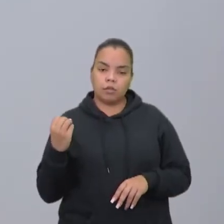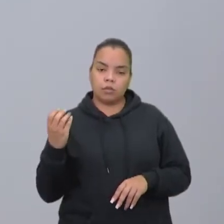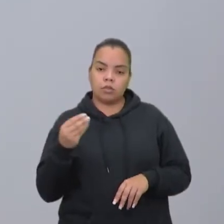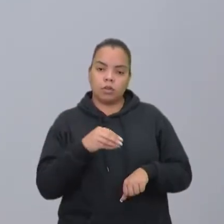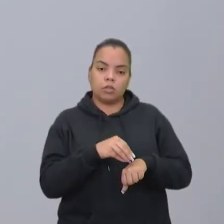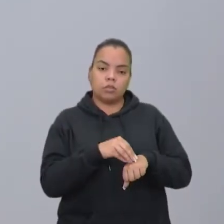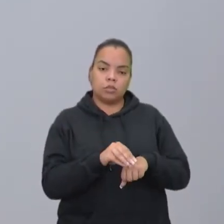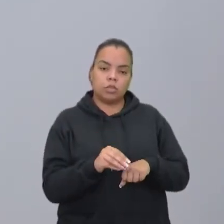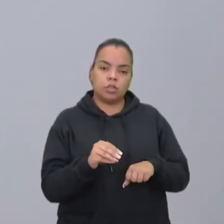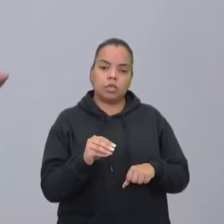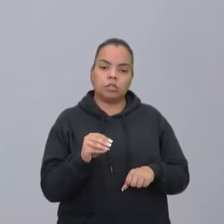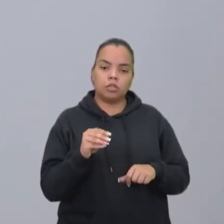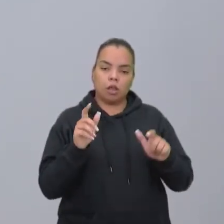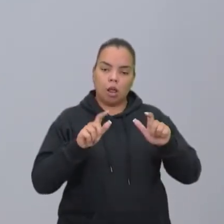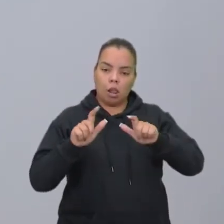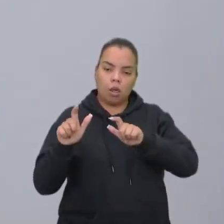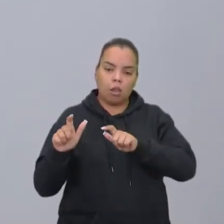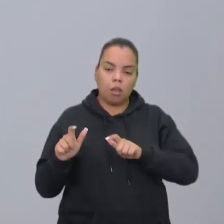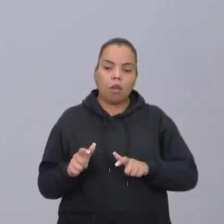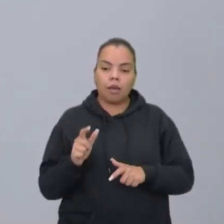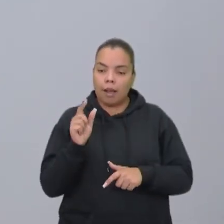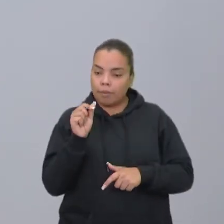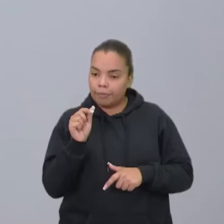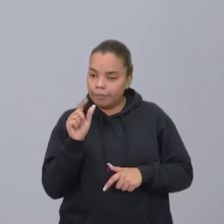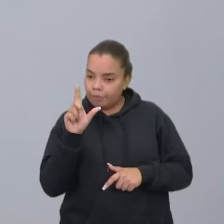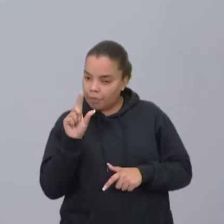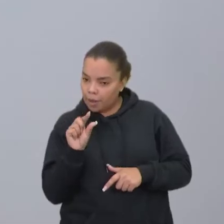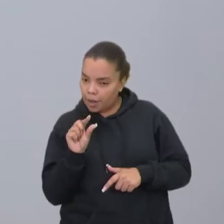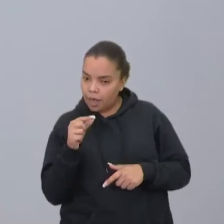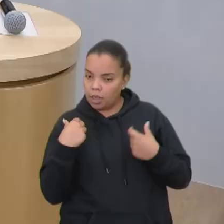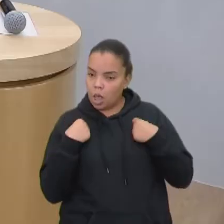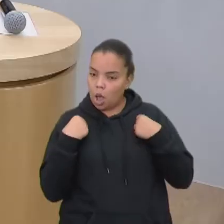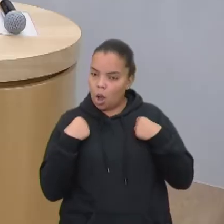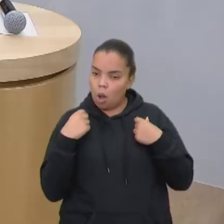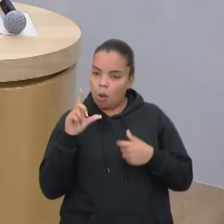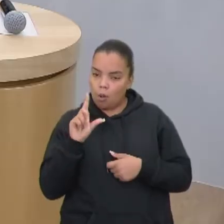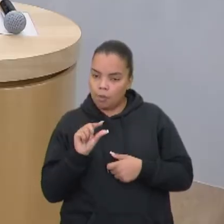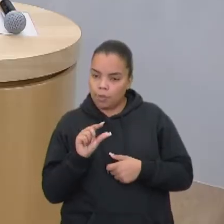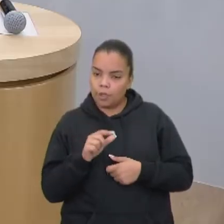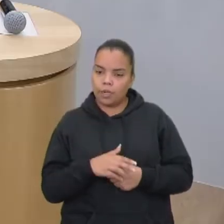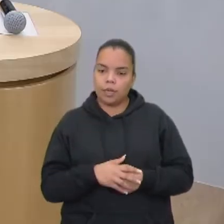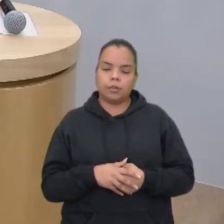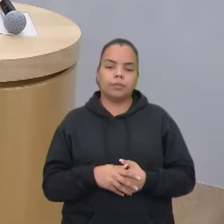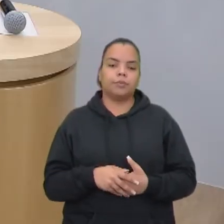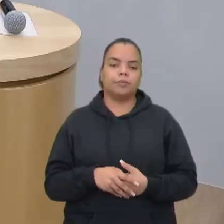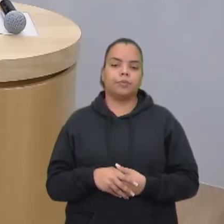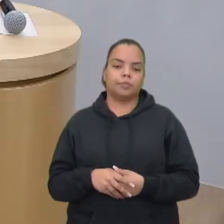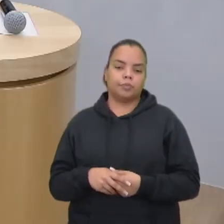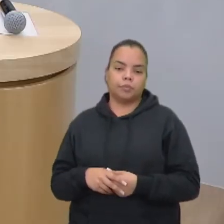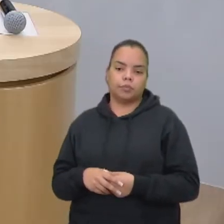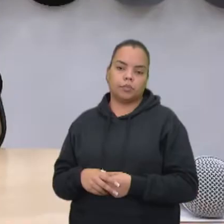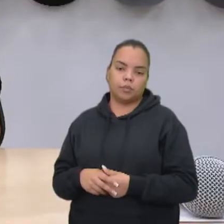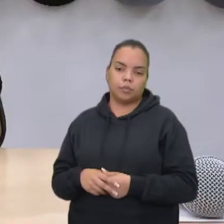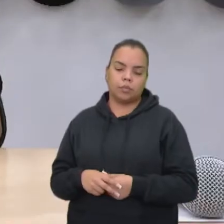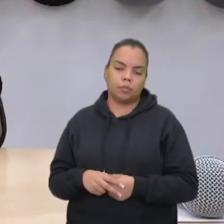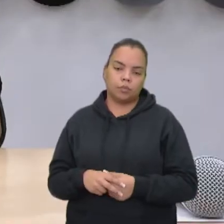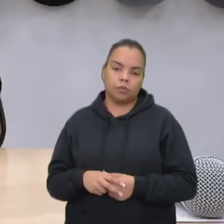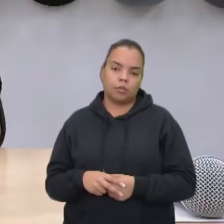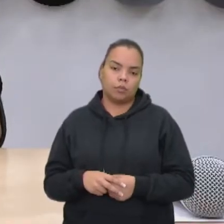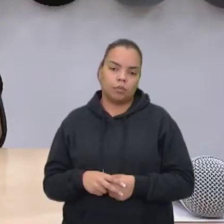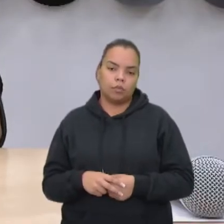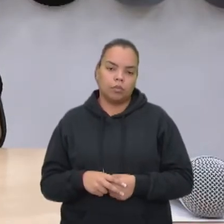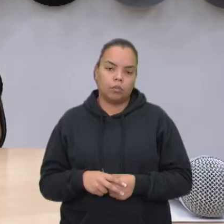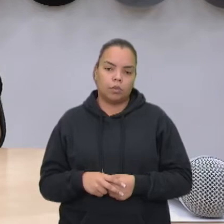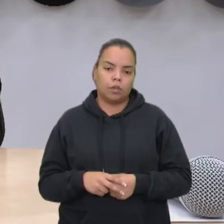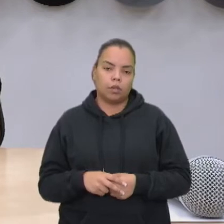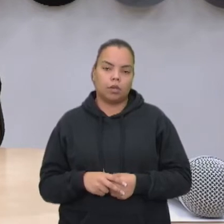lugares baratos. A gente sempre tá... Isso é sempre bom. Roupas baratas, Sim. lugares baratos. Isso é bom. Ó, desse blog aí do Museu da Pessoa,